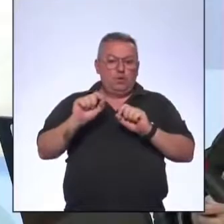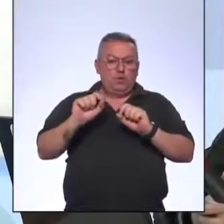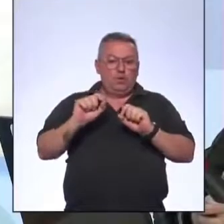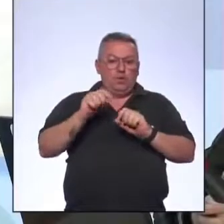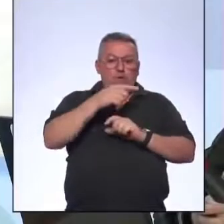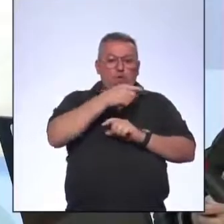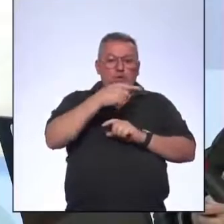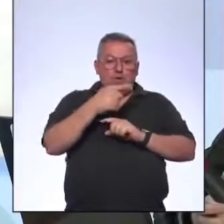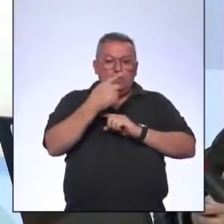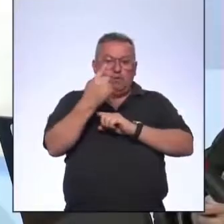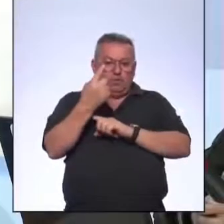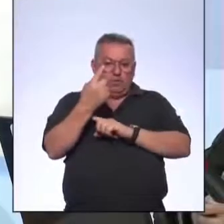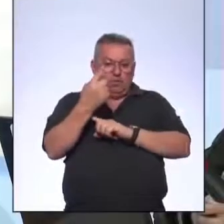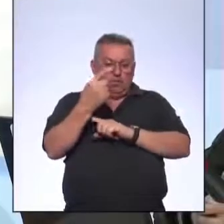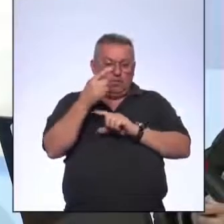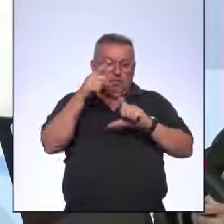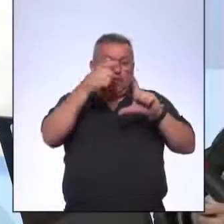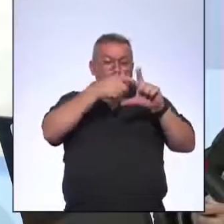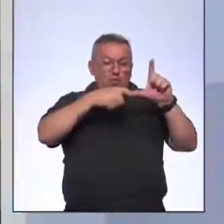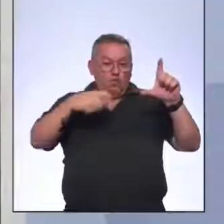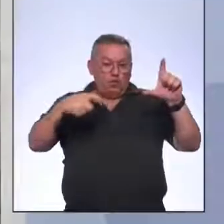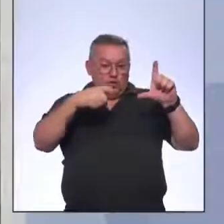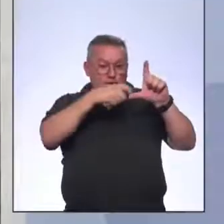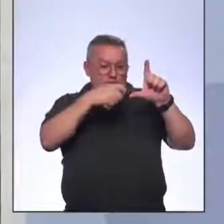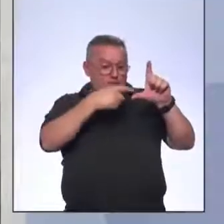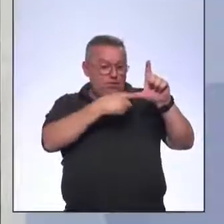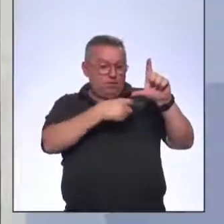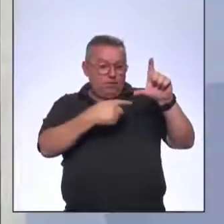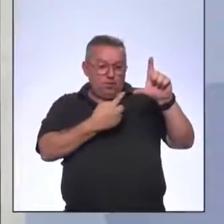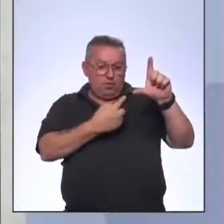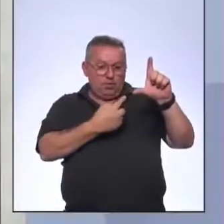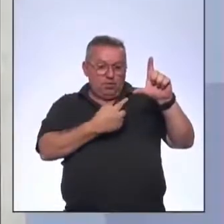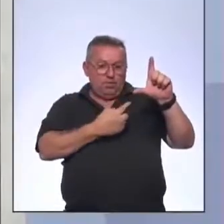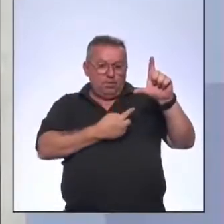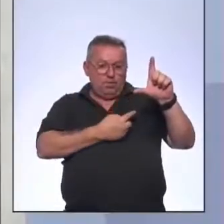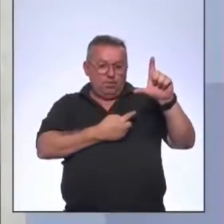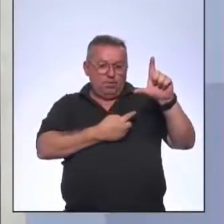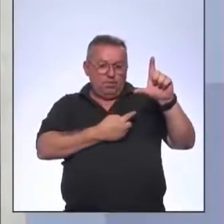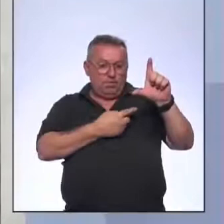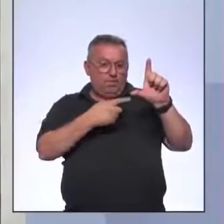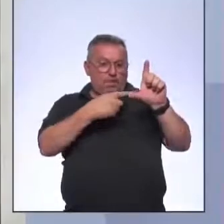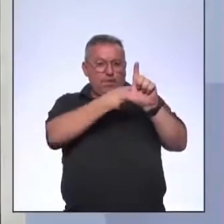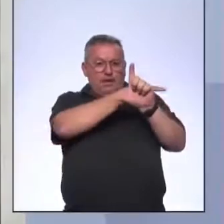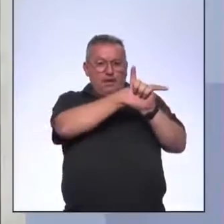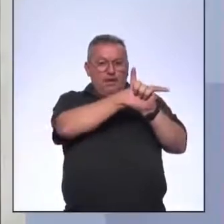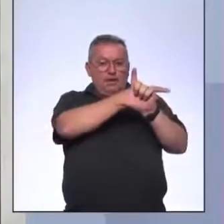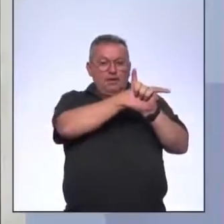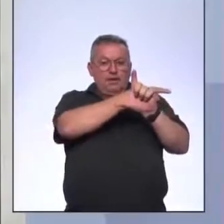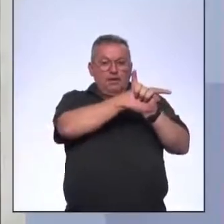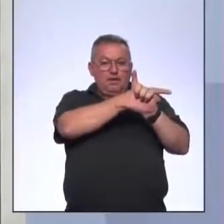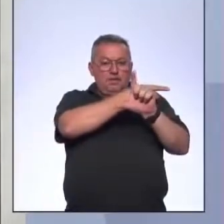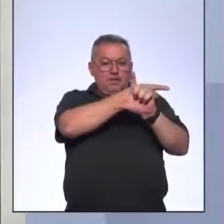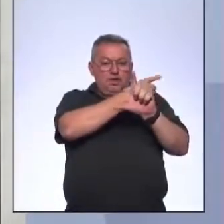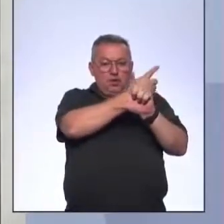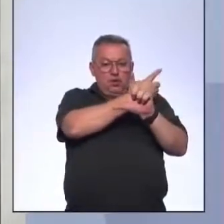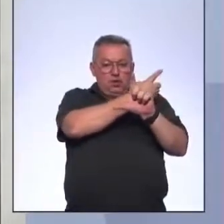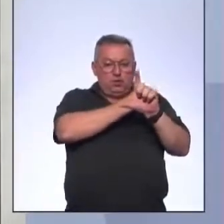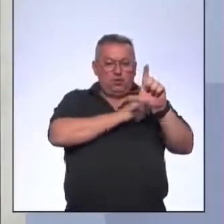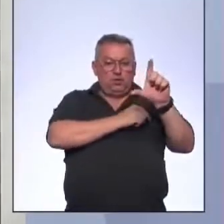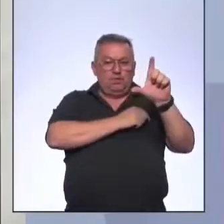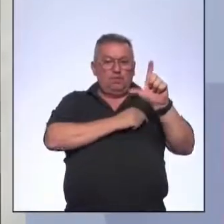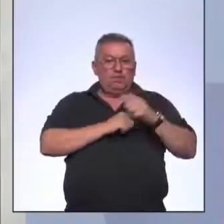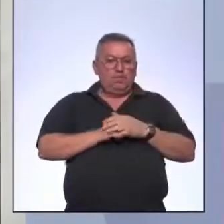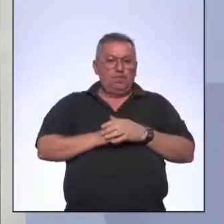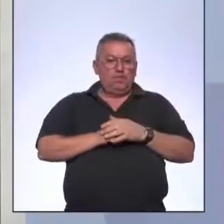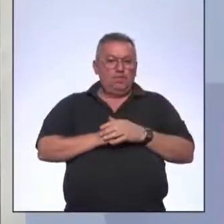menos um no x correto aqui ó menos ou no